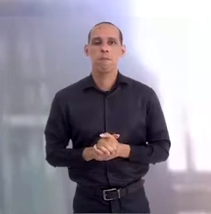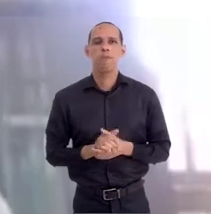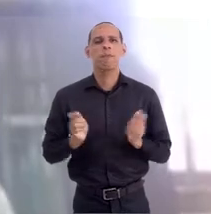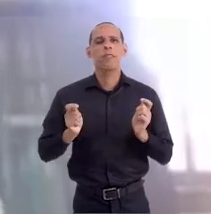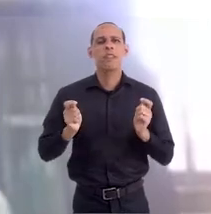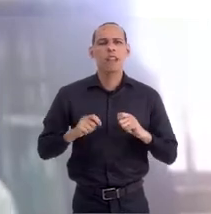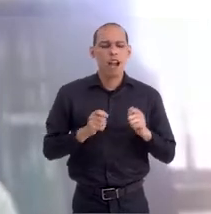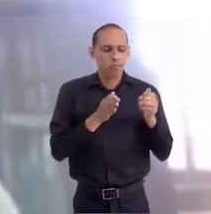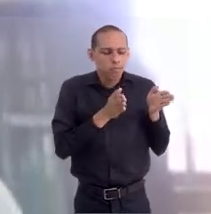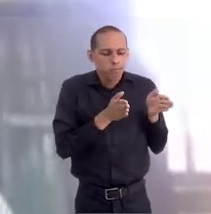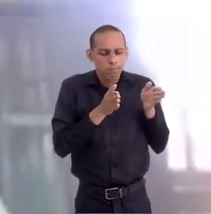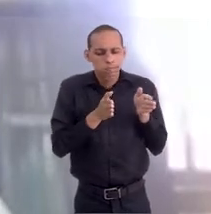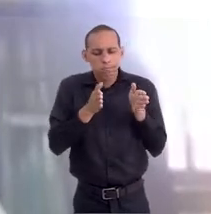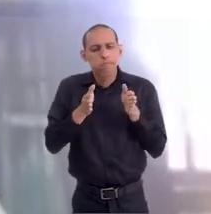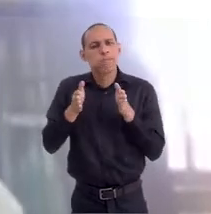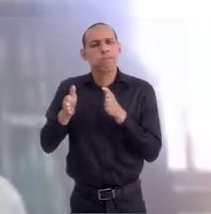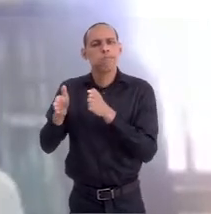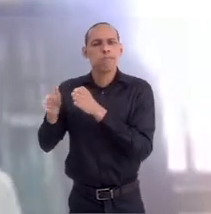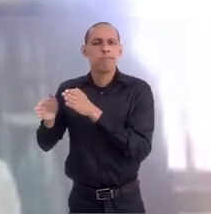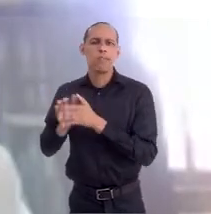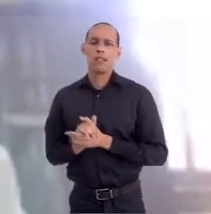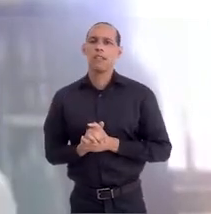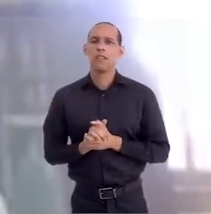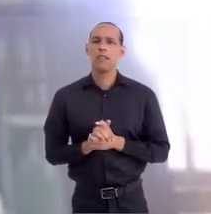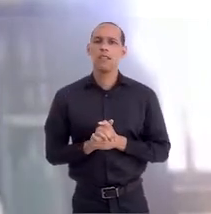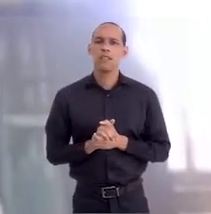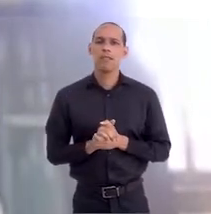né, que dá uma organicidade